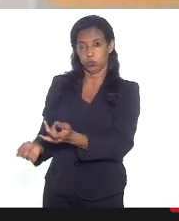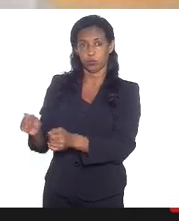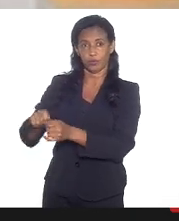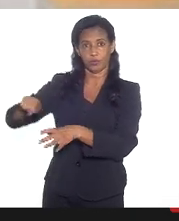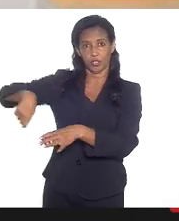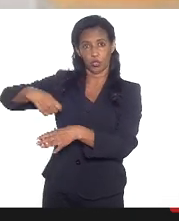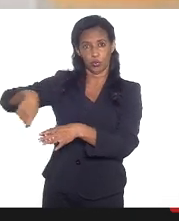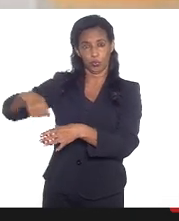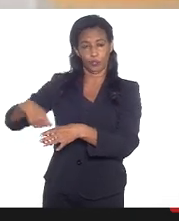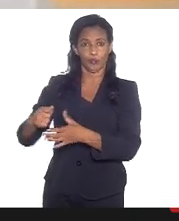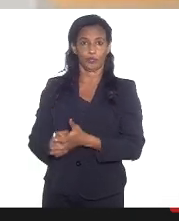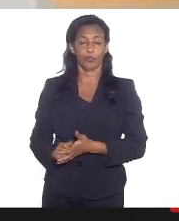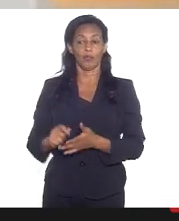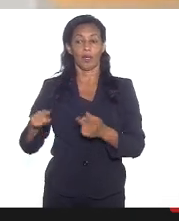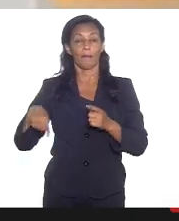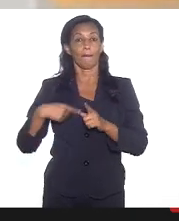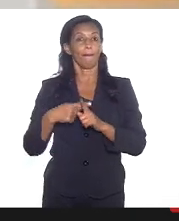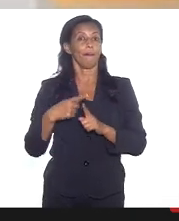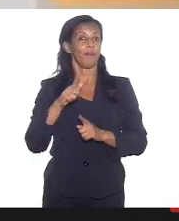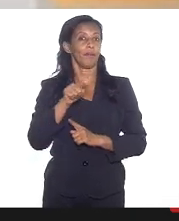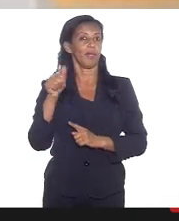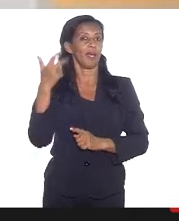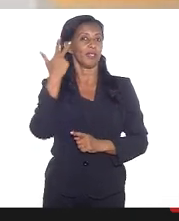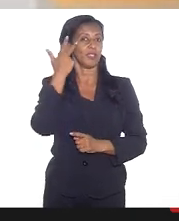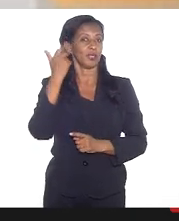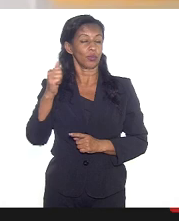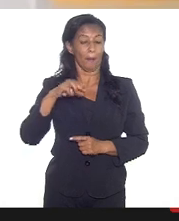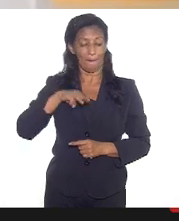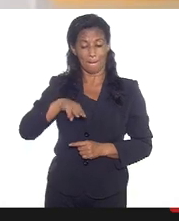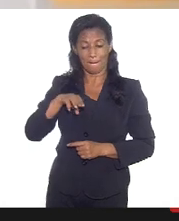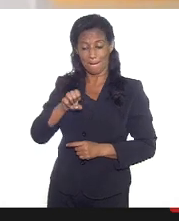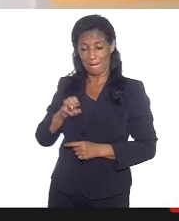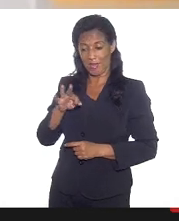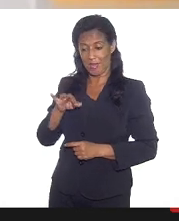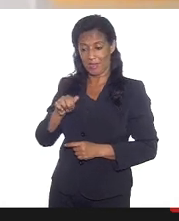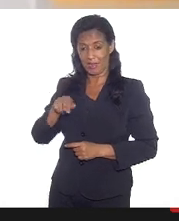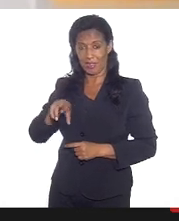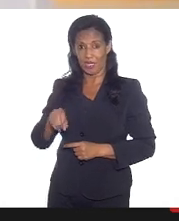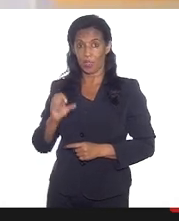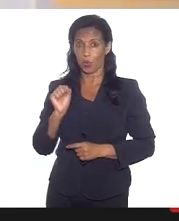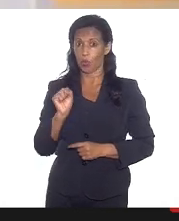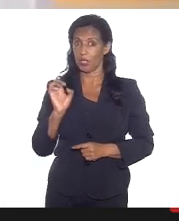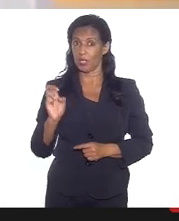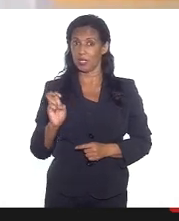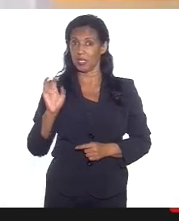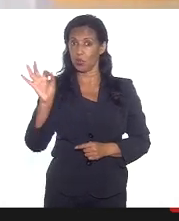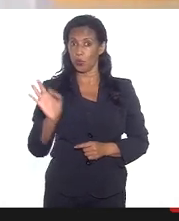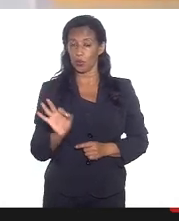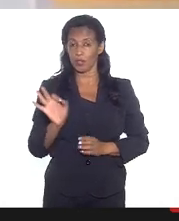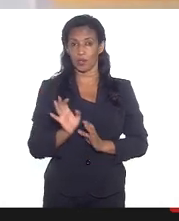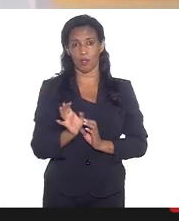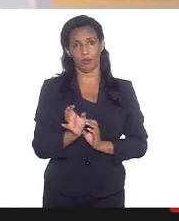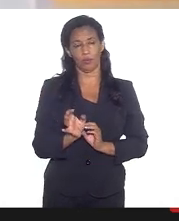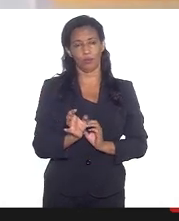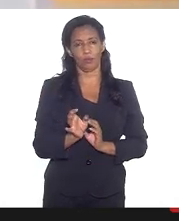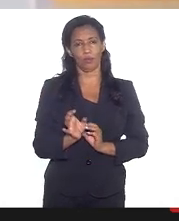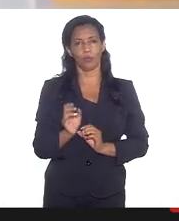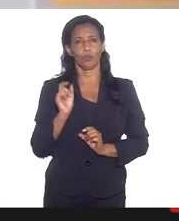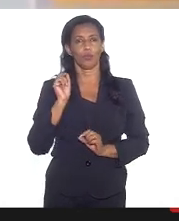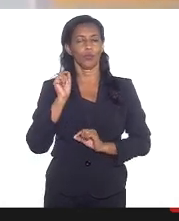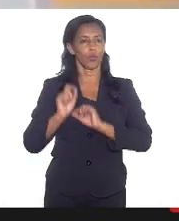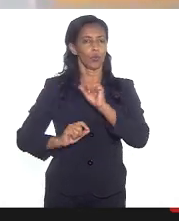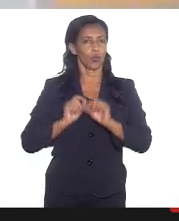nas indústrias. Mas o gás natural, essa parte de metano, é 85% só. O que sai